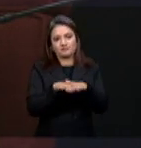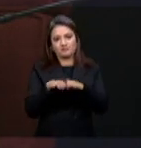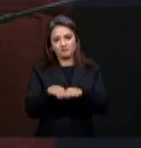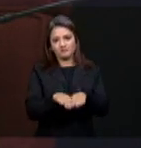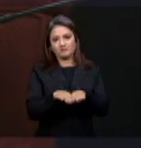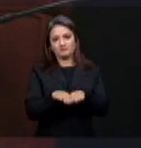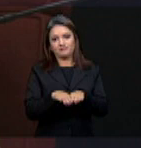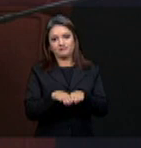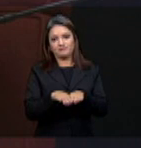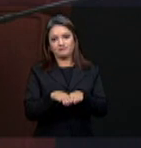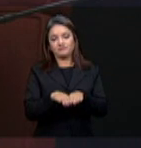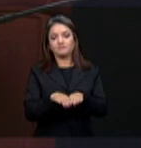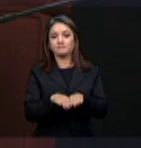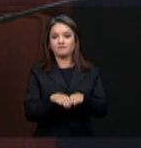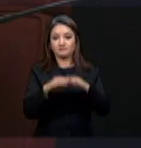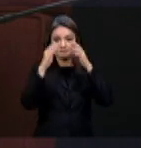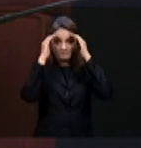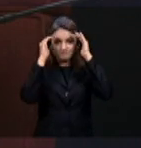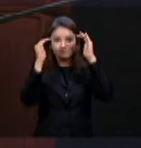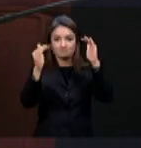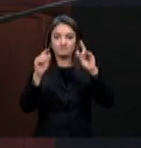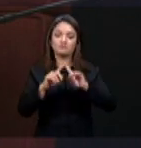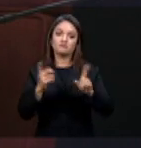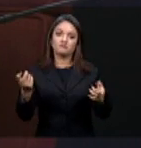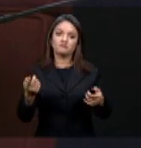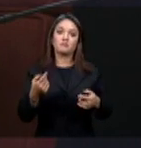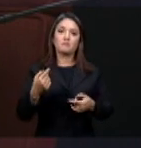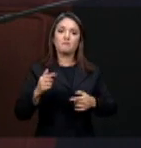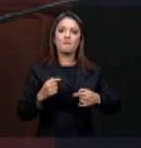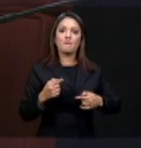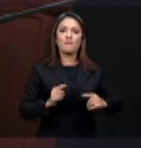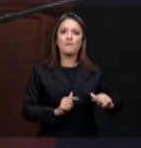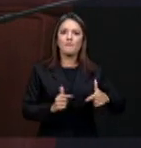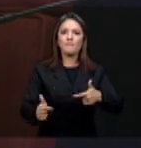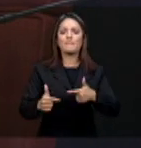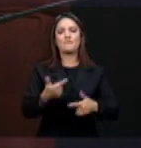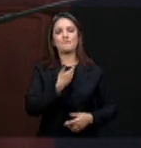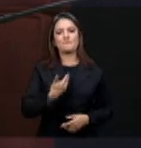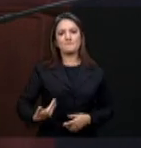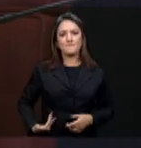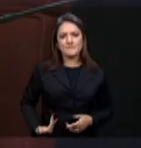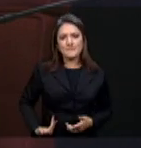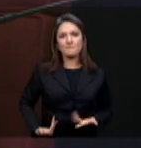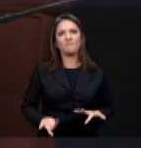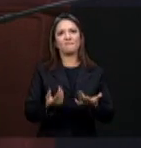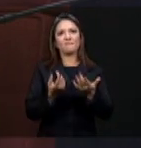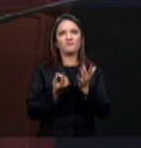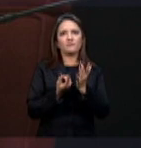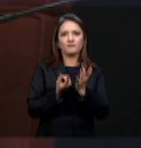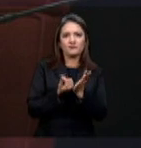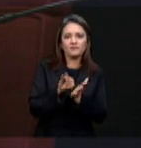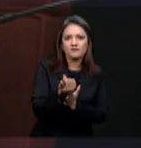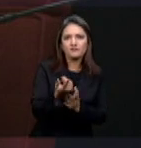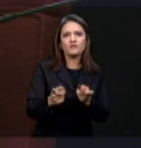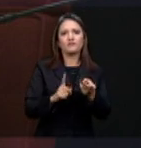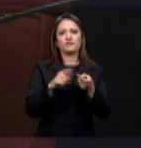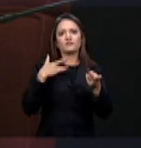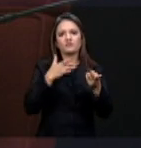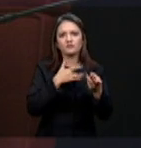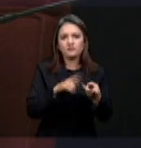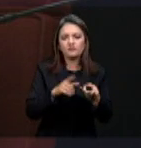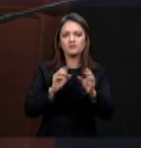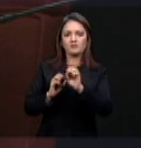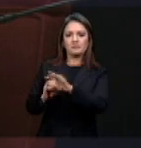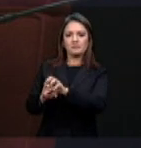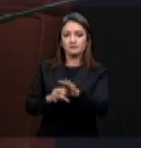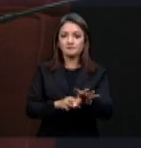na busca da Igualdade as políticas públicas desde o sistema tributário as políticas de saúde e educação elas precisam ser desenhados